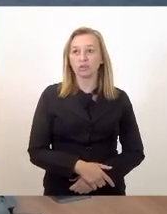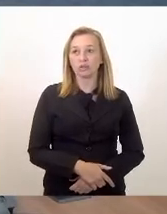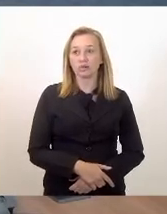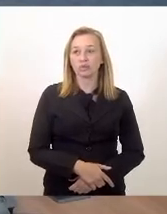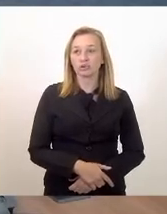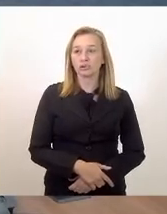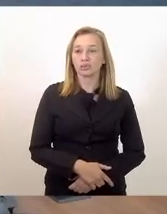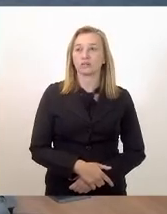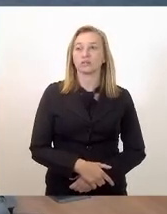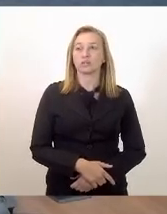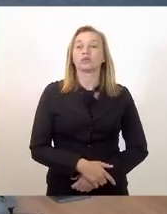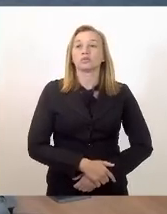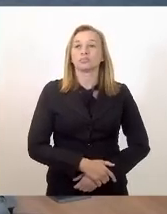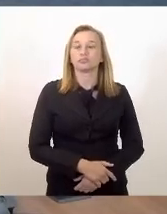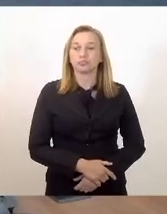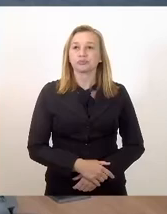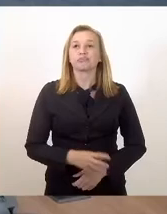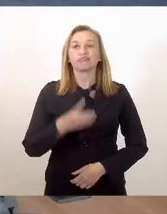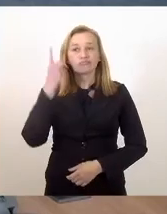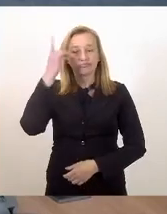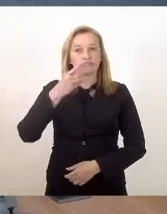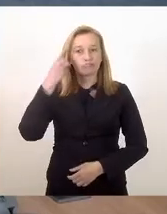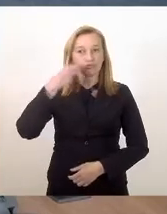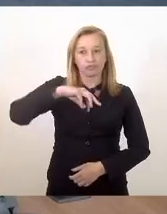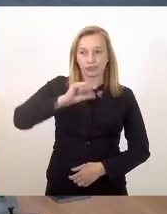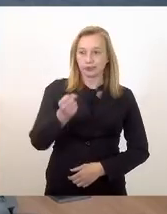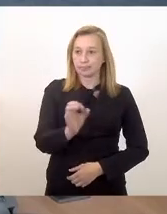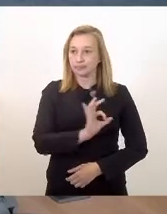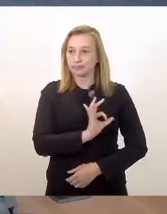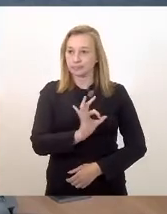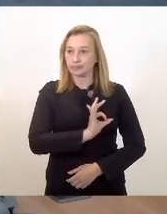Deputada Marta Rocha, senhoras